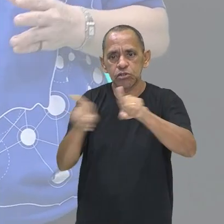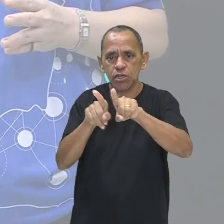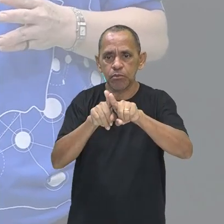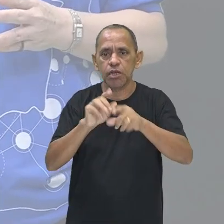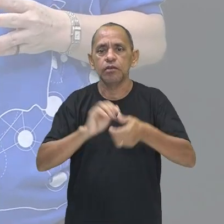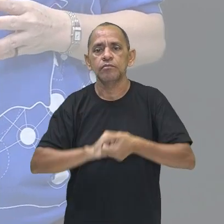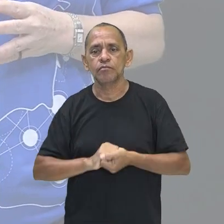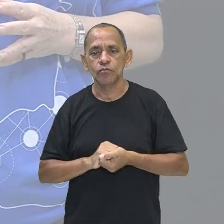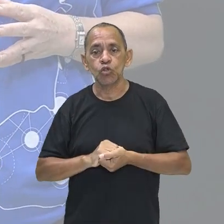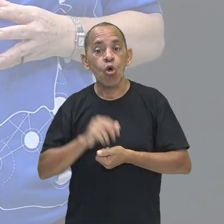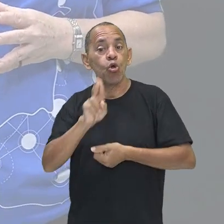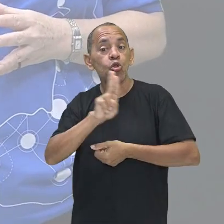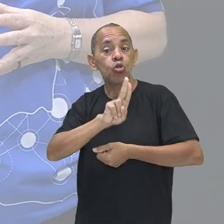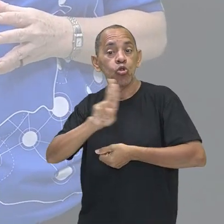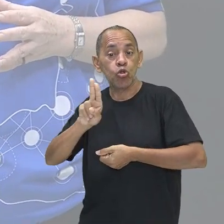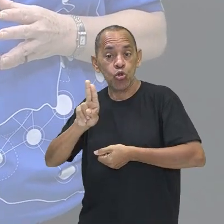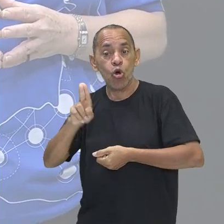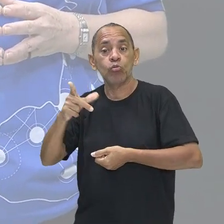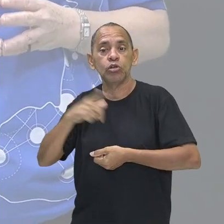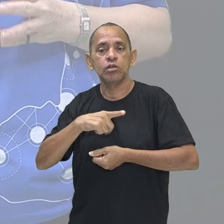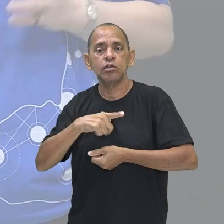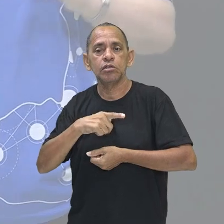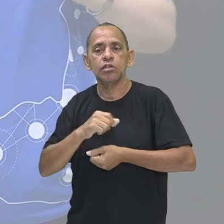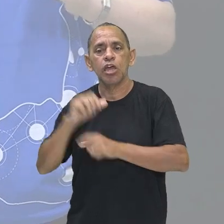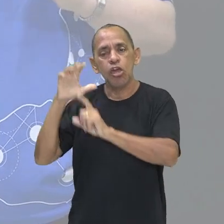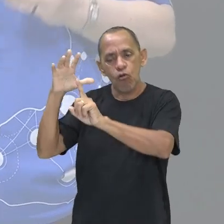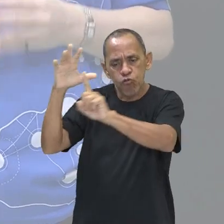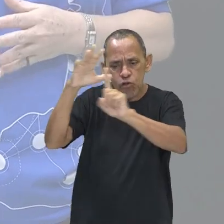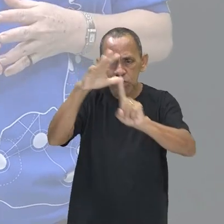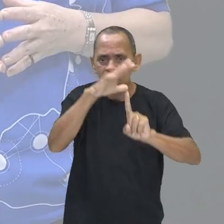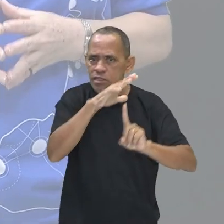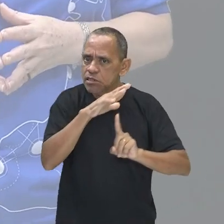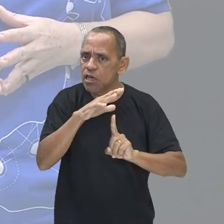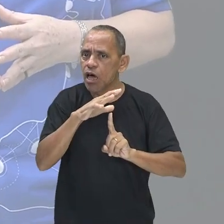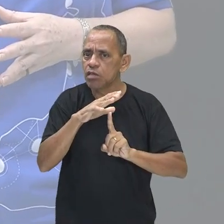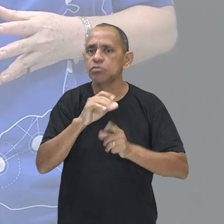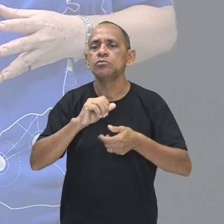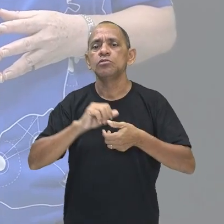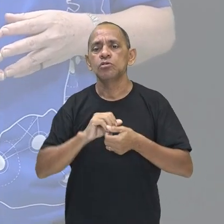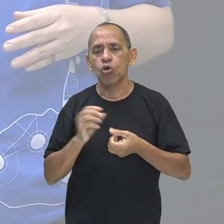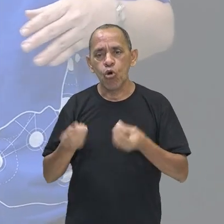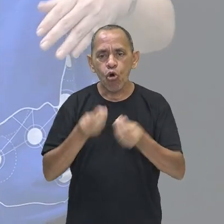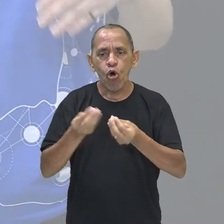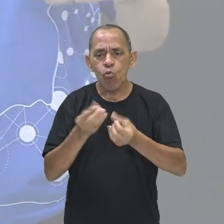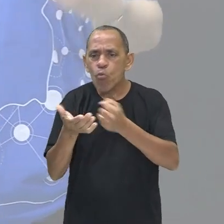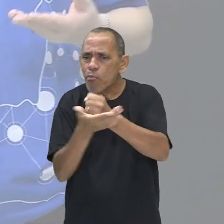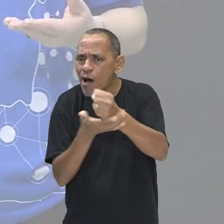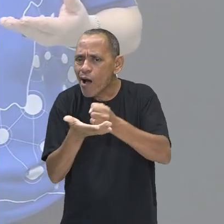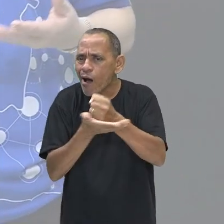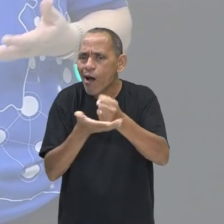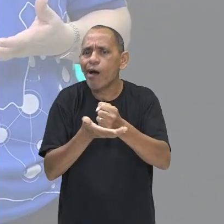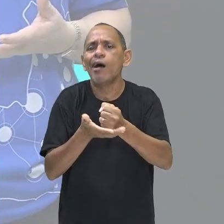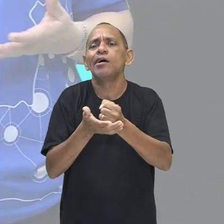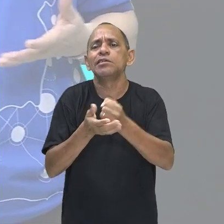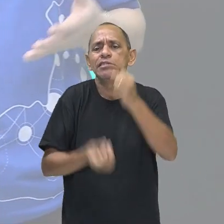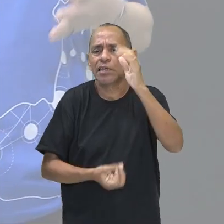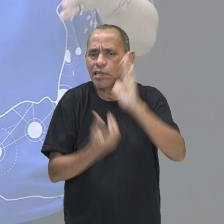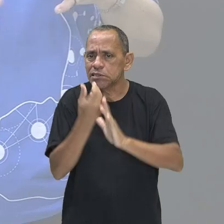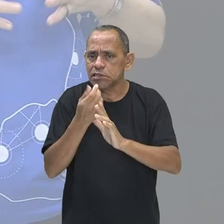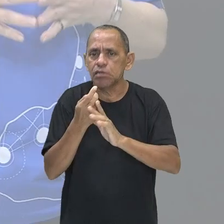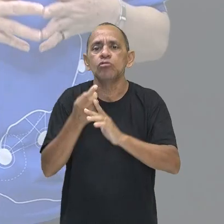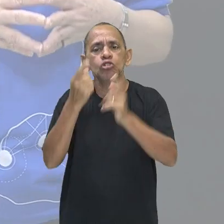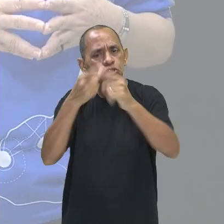deixa clara a alusão ao gênero em que foi baseada. Então, a música ela vai